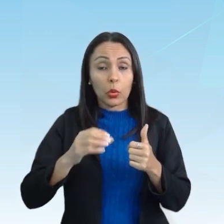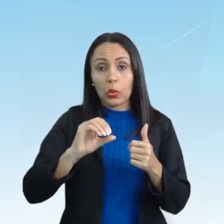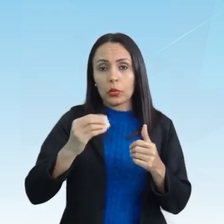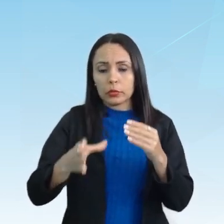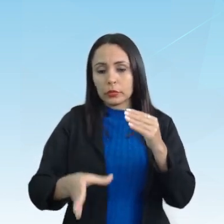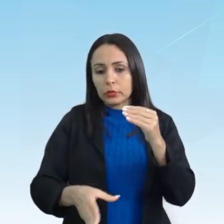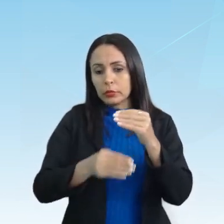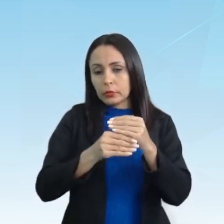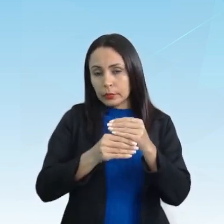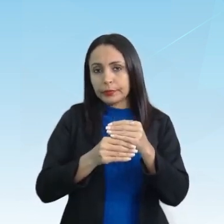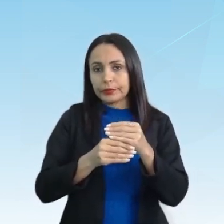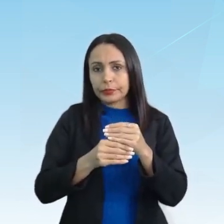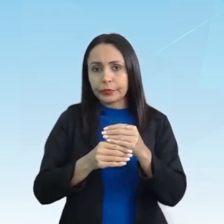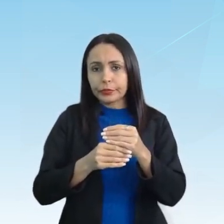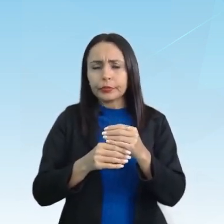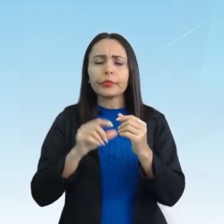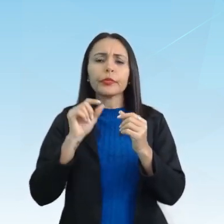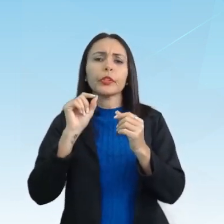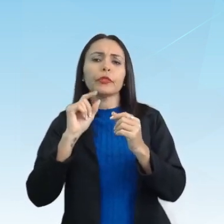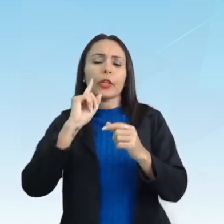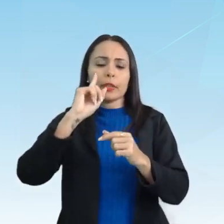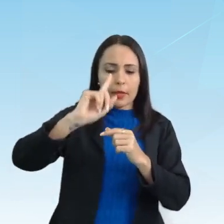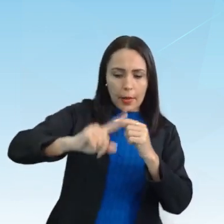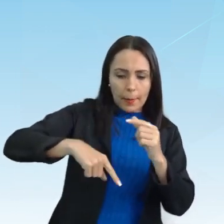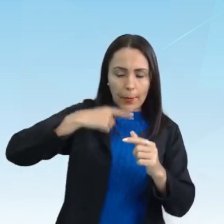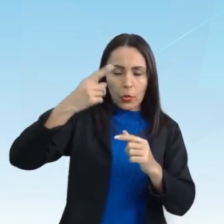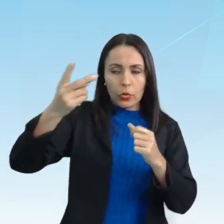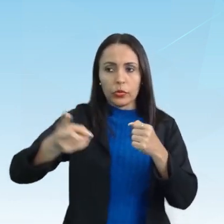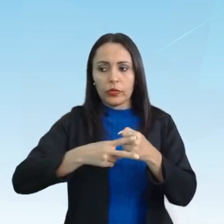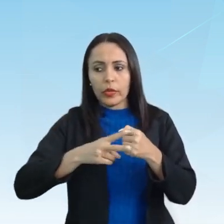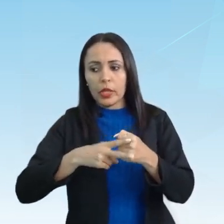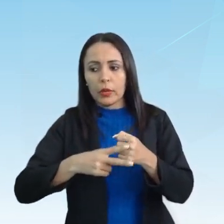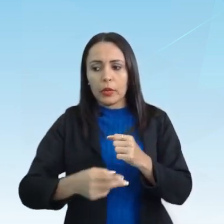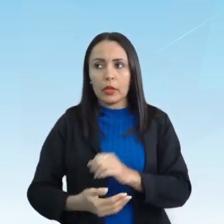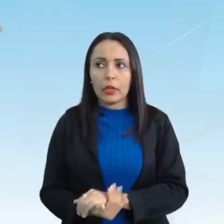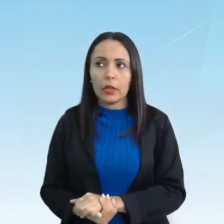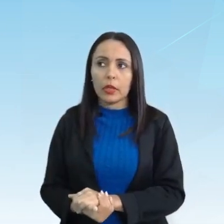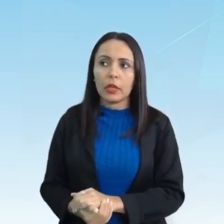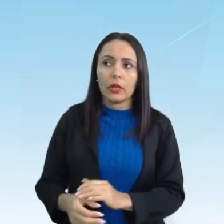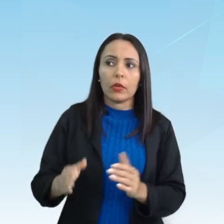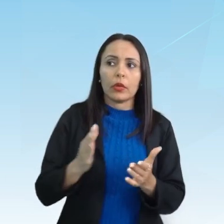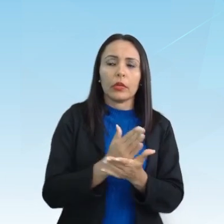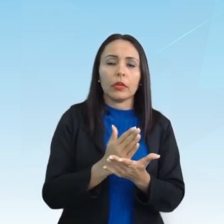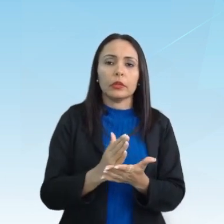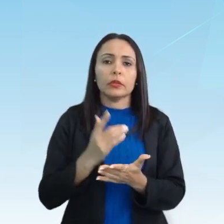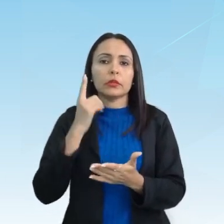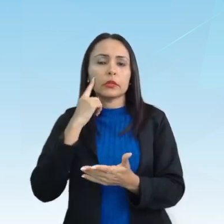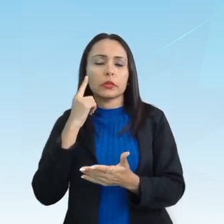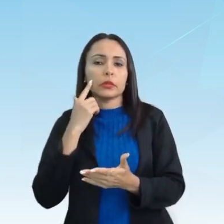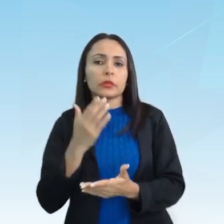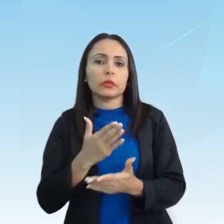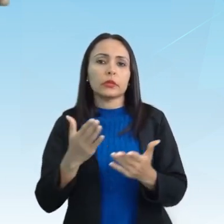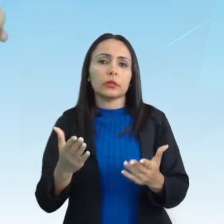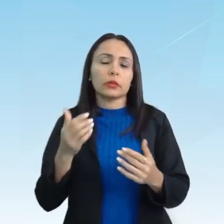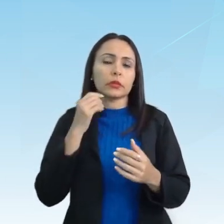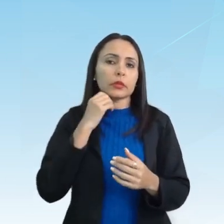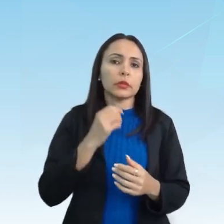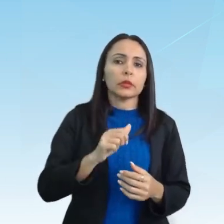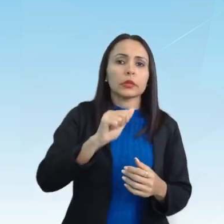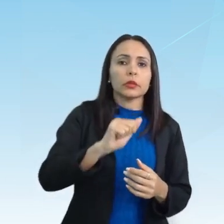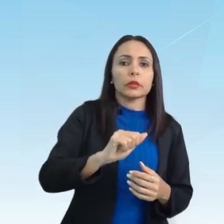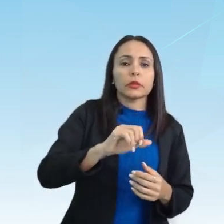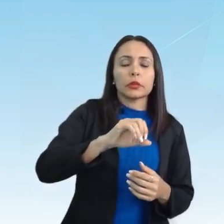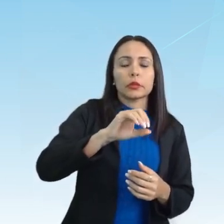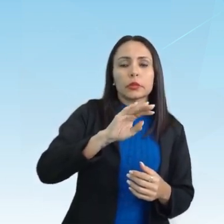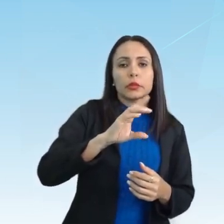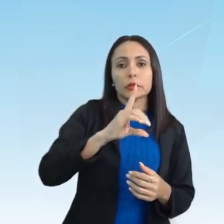complemento, então o que é que vem após um verbo intransitivo? Em geral, muitas vezes nós colocamos o adjunto adverbial,